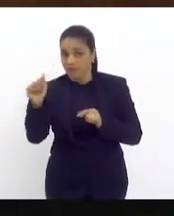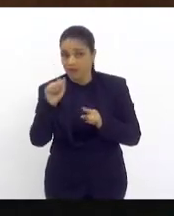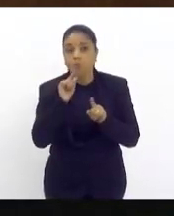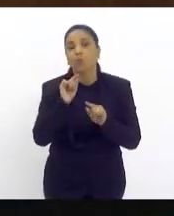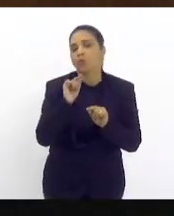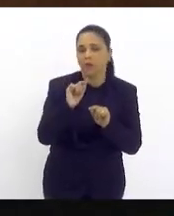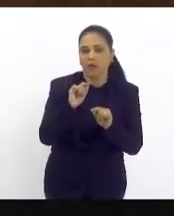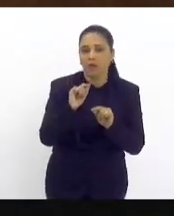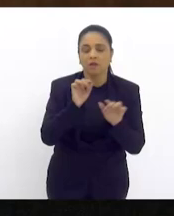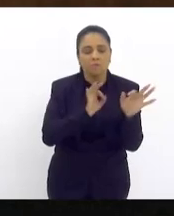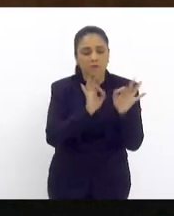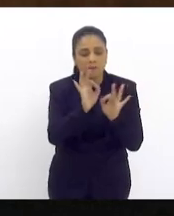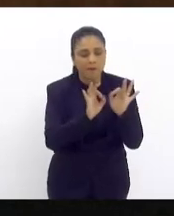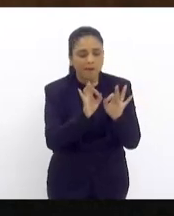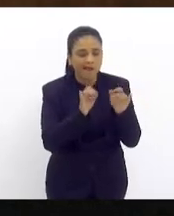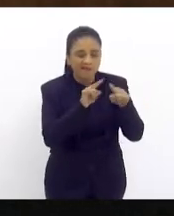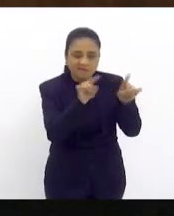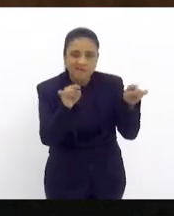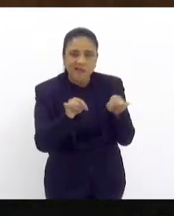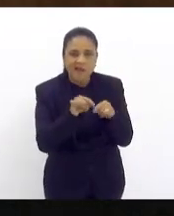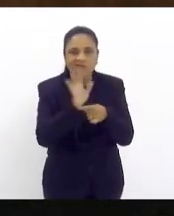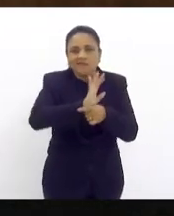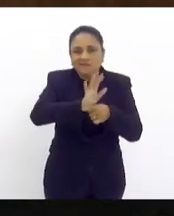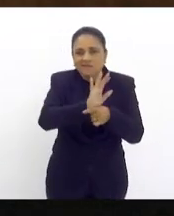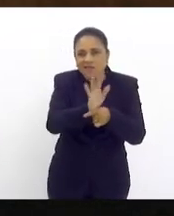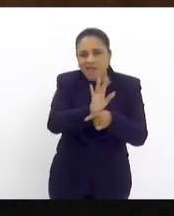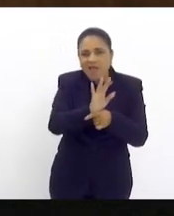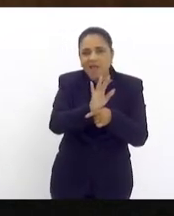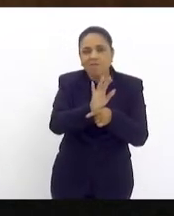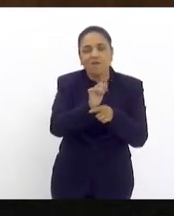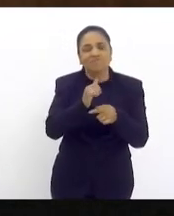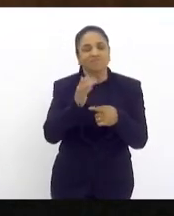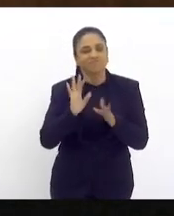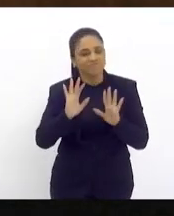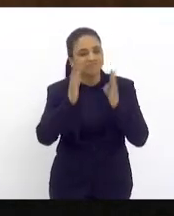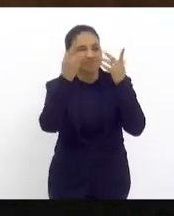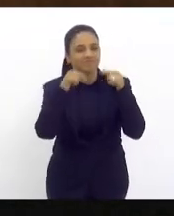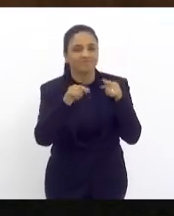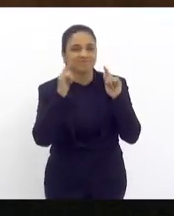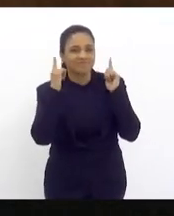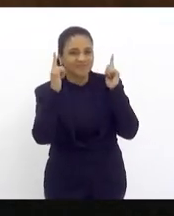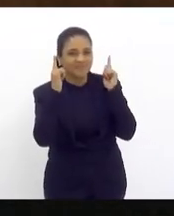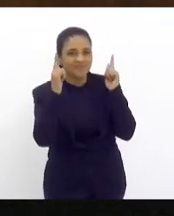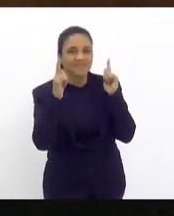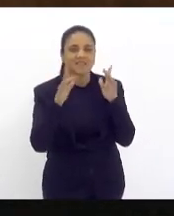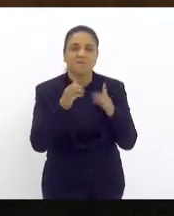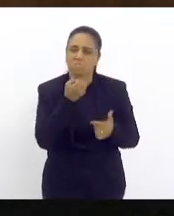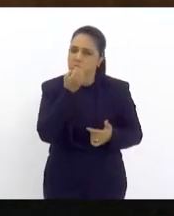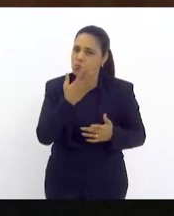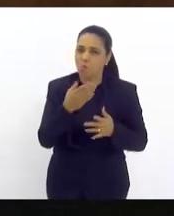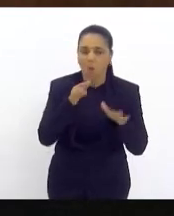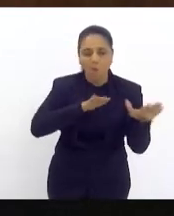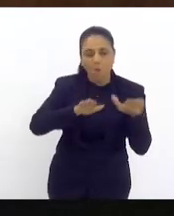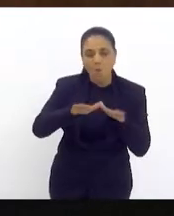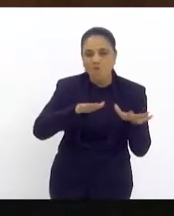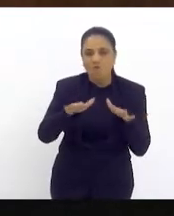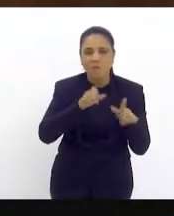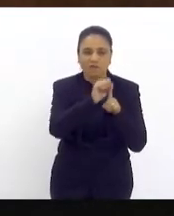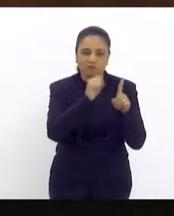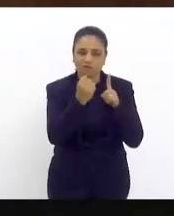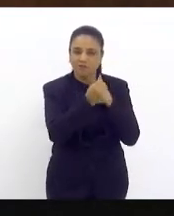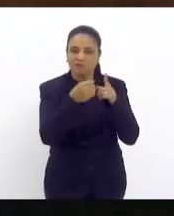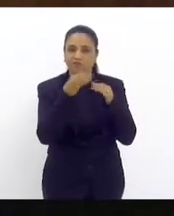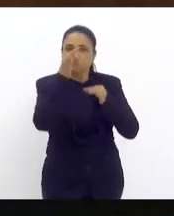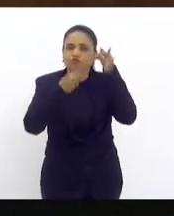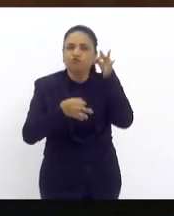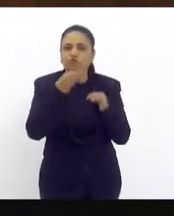preparar as salas de cinema aumentando lazer dessas pessoas é um movimento eu acho que muito importante para uma sociedade mais justa que